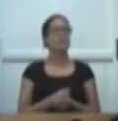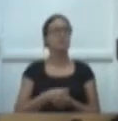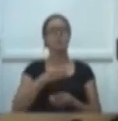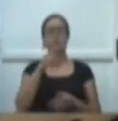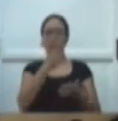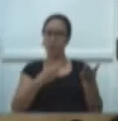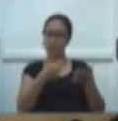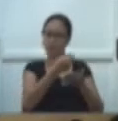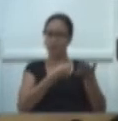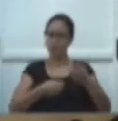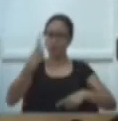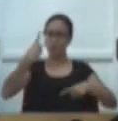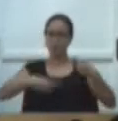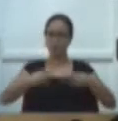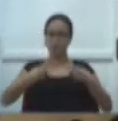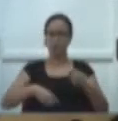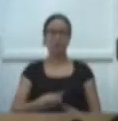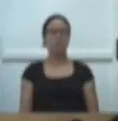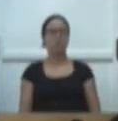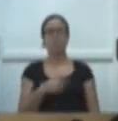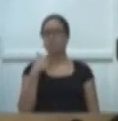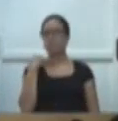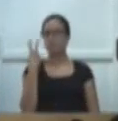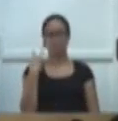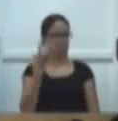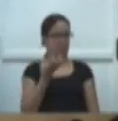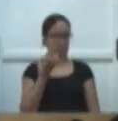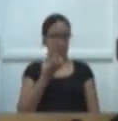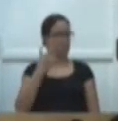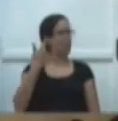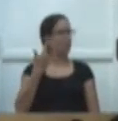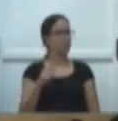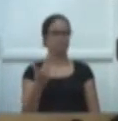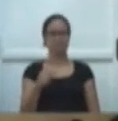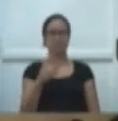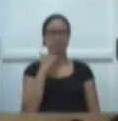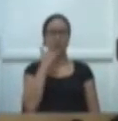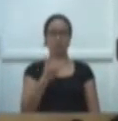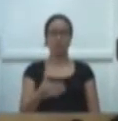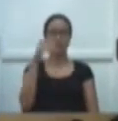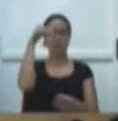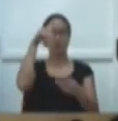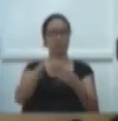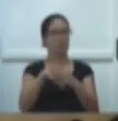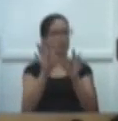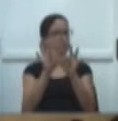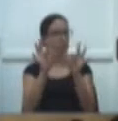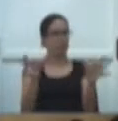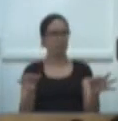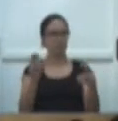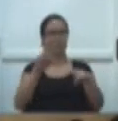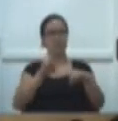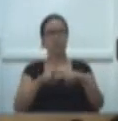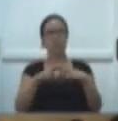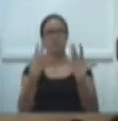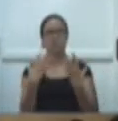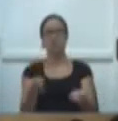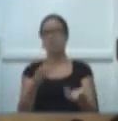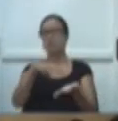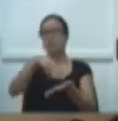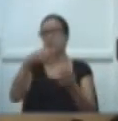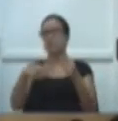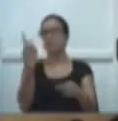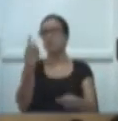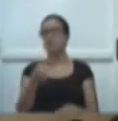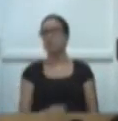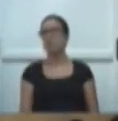Algum vereador deseja? Não havendo, vai à votação. E a votação é simbólica. Os sentados aprovam,